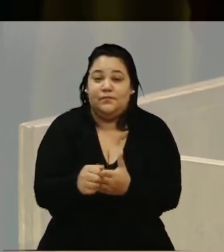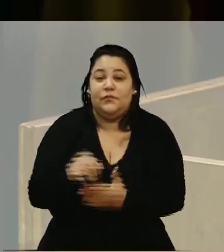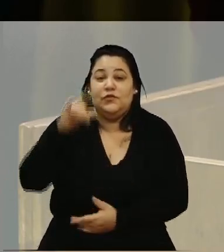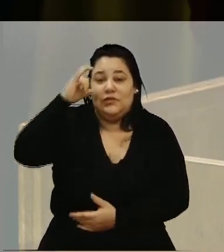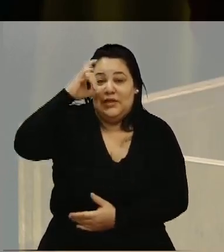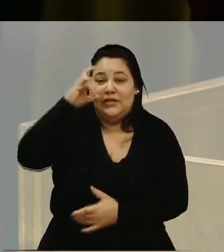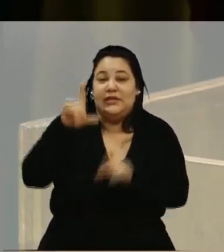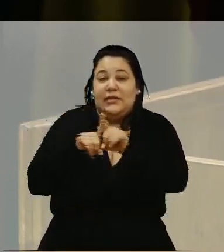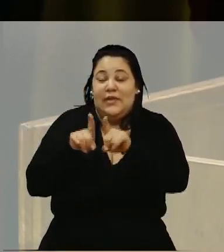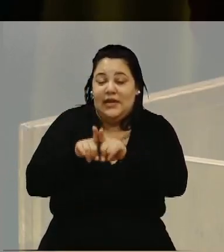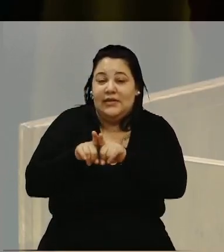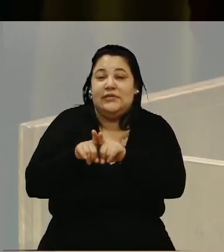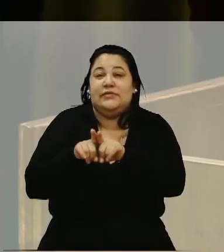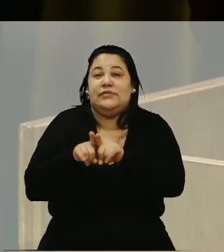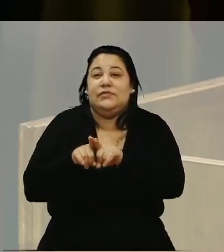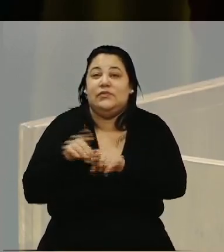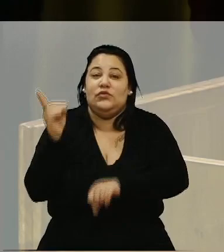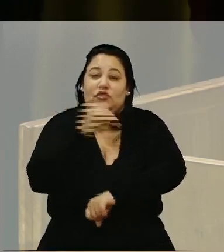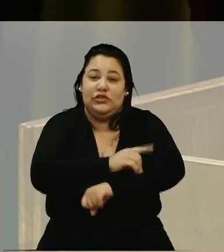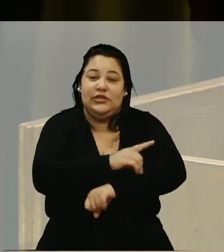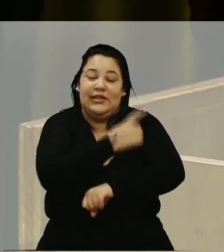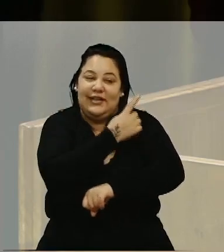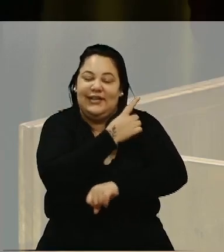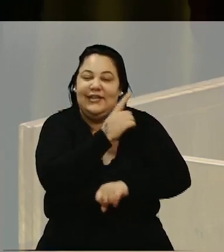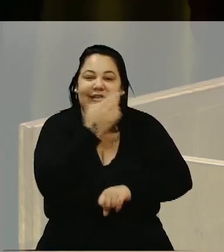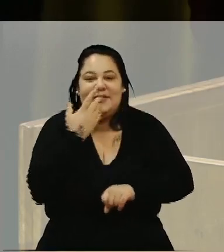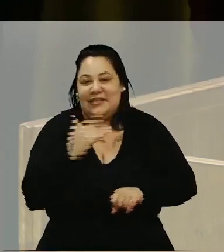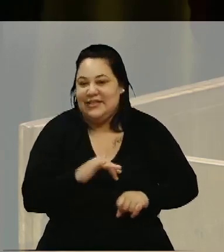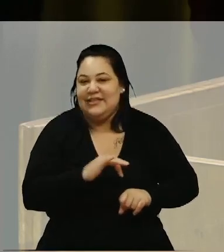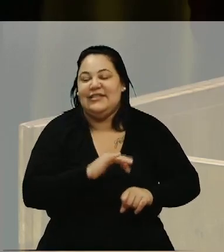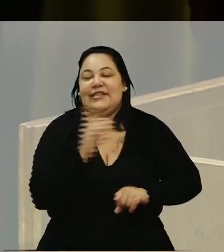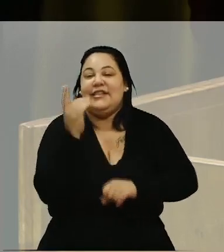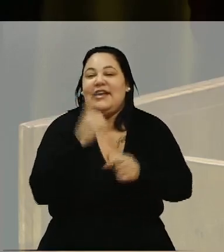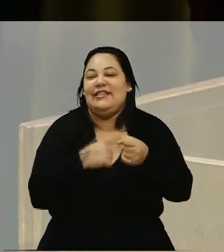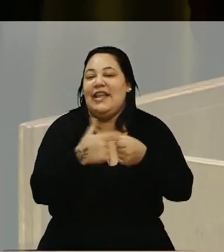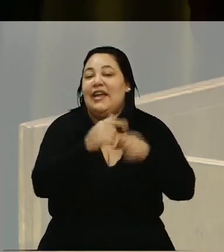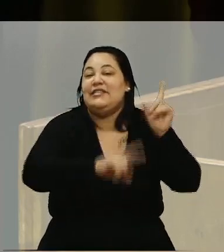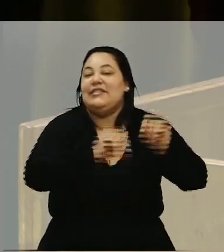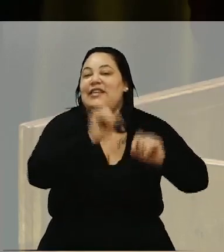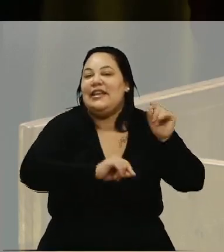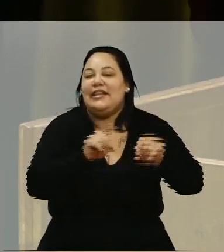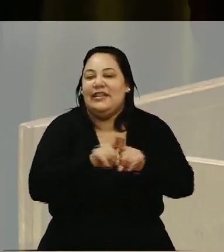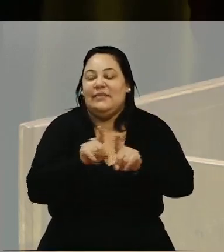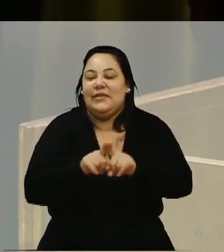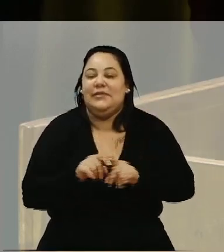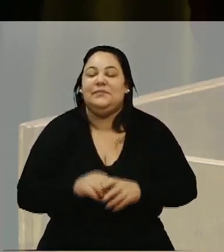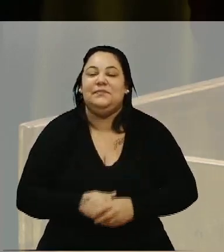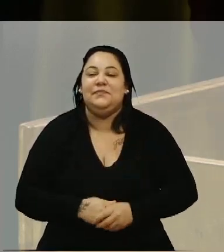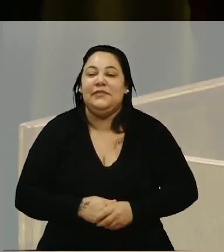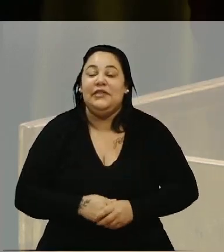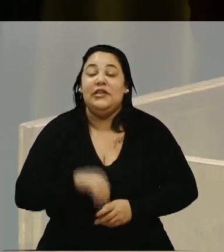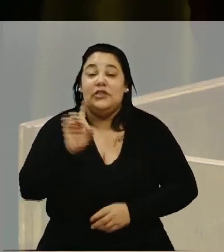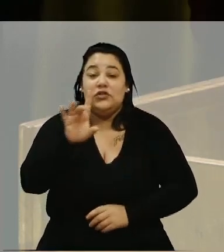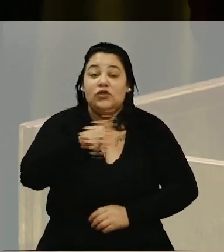cidade de Estrela, arrecadamento aí com o pessoal que dá uma força para nós aí nos Drag Day e alguns eventos, certo? E só lembrando,